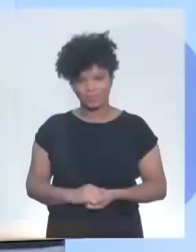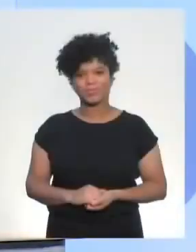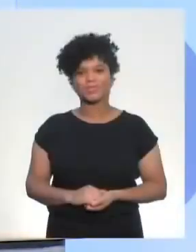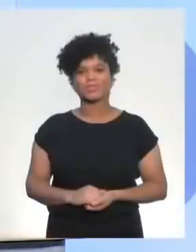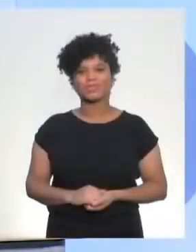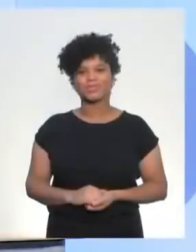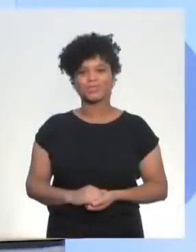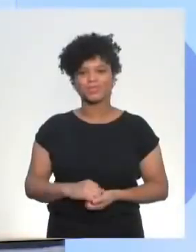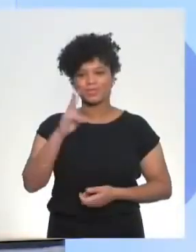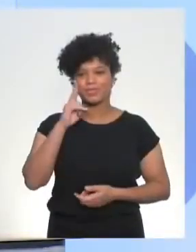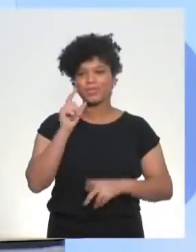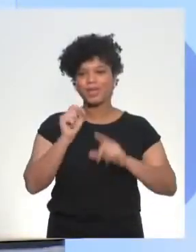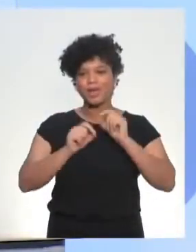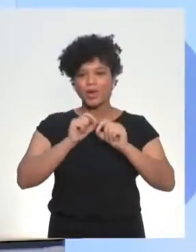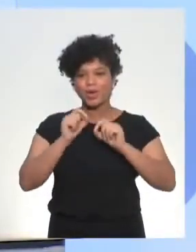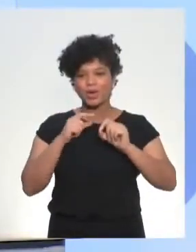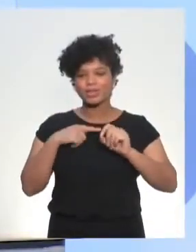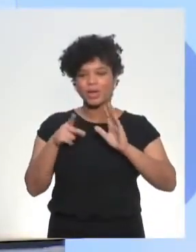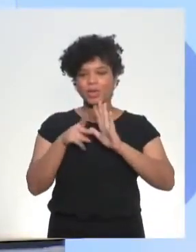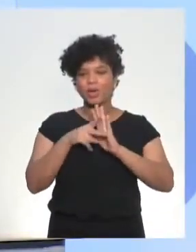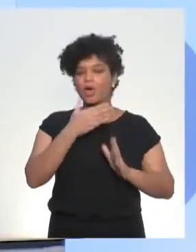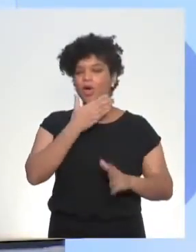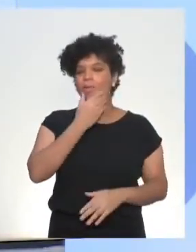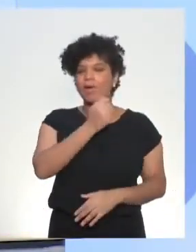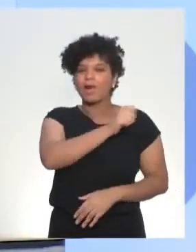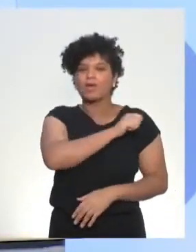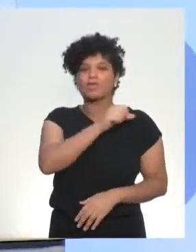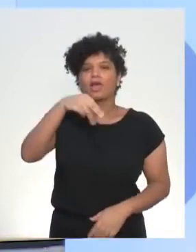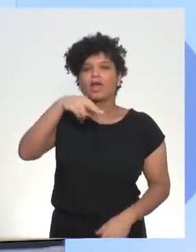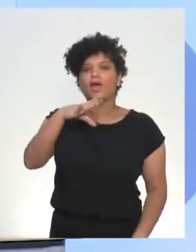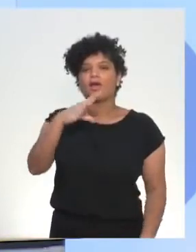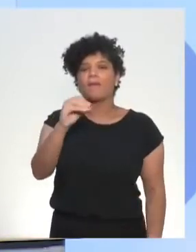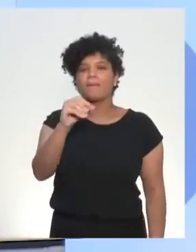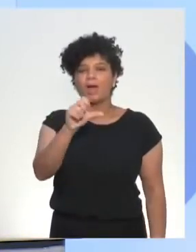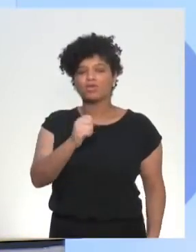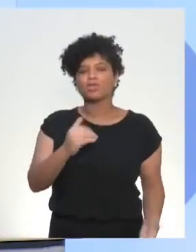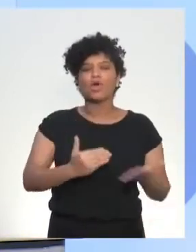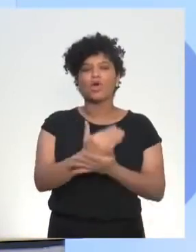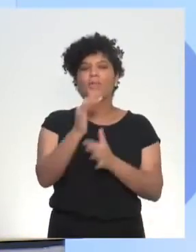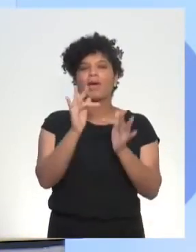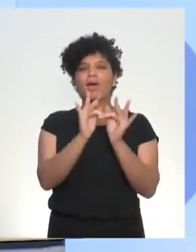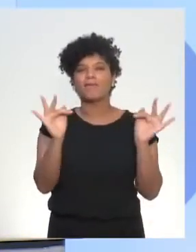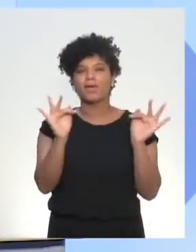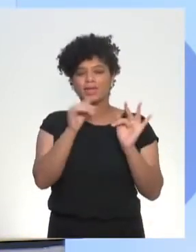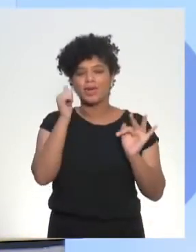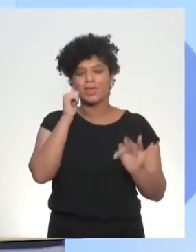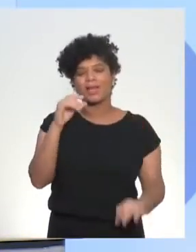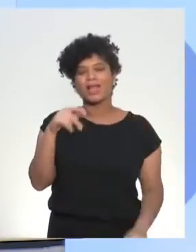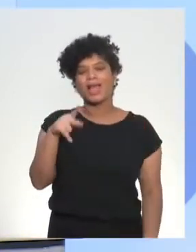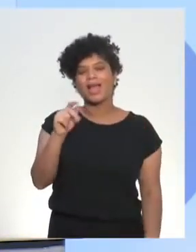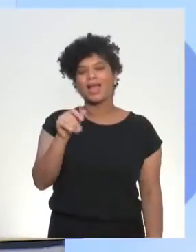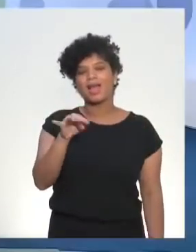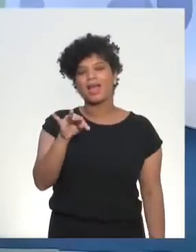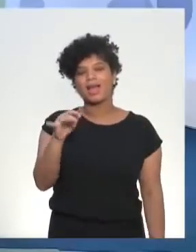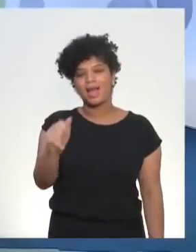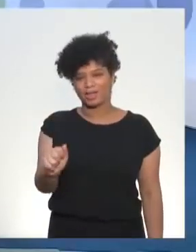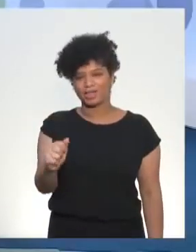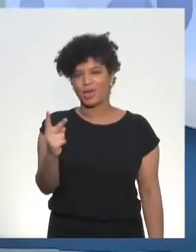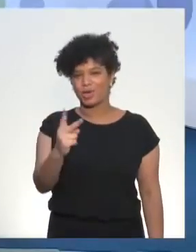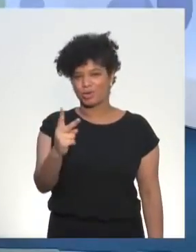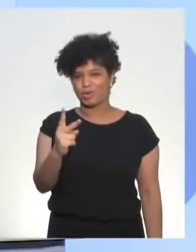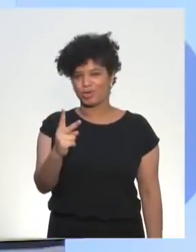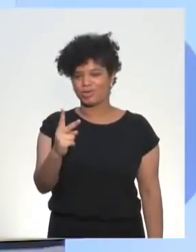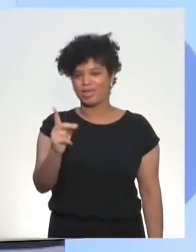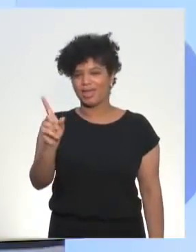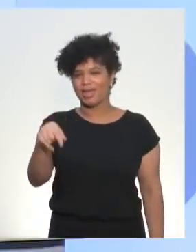Okay, Ed, we are back. O aluno Marcos começou aqui a sentença e a Procátia terminou. Então, eu vou colocar os dois juntos aí, pode legal. ser?